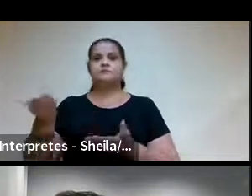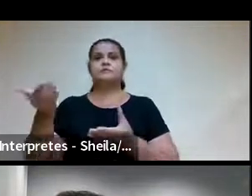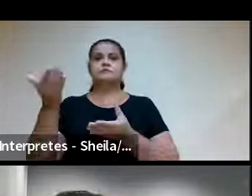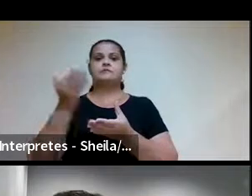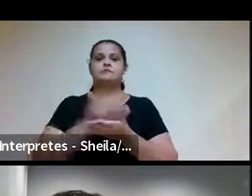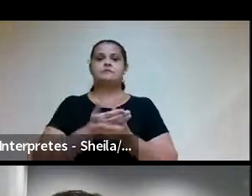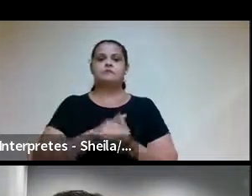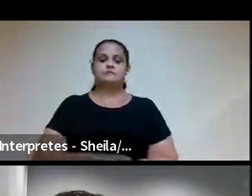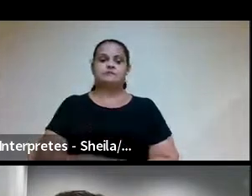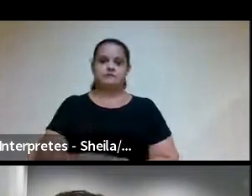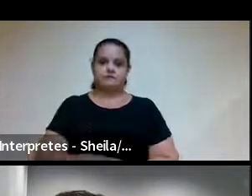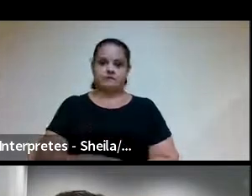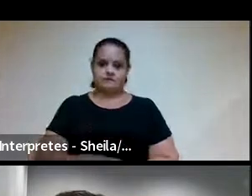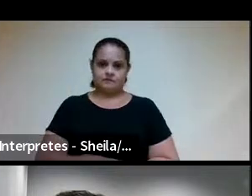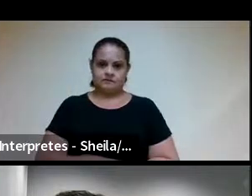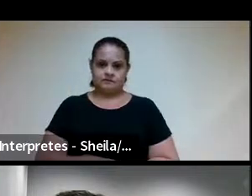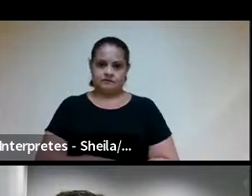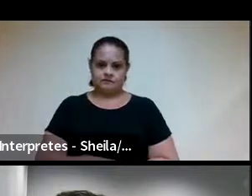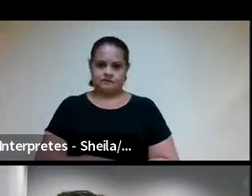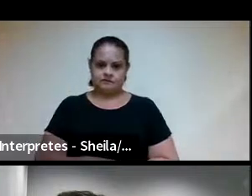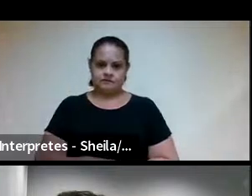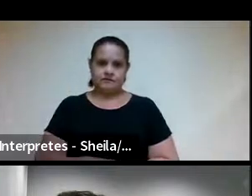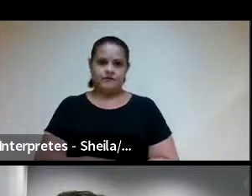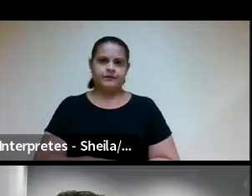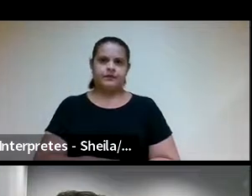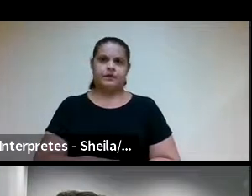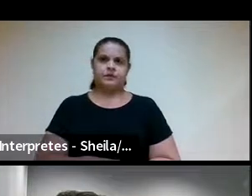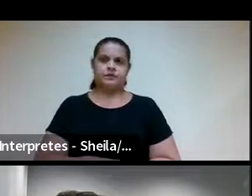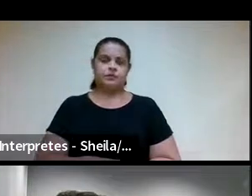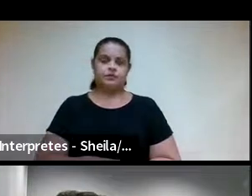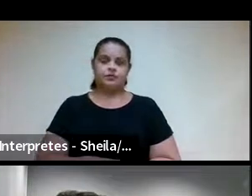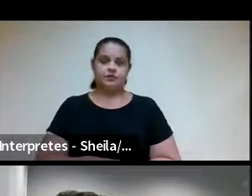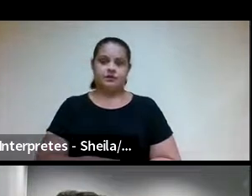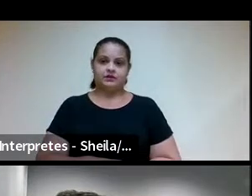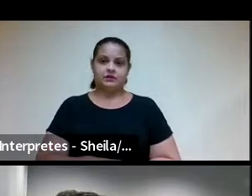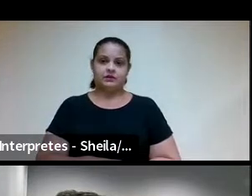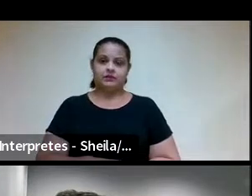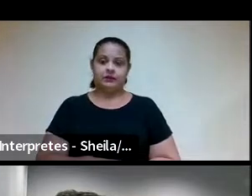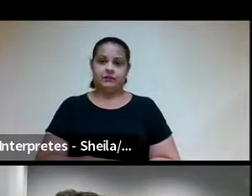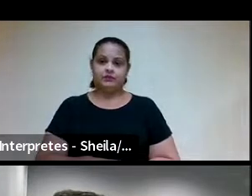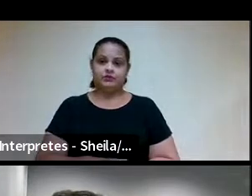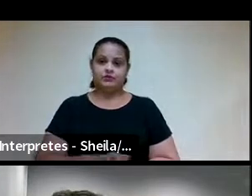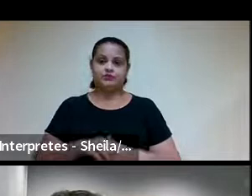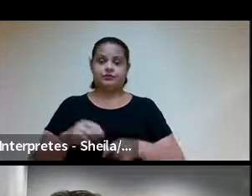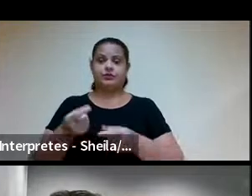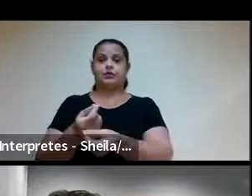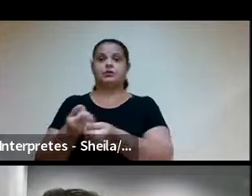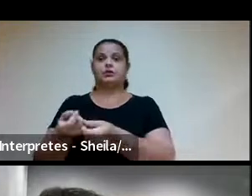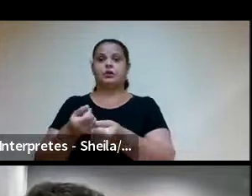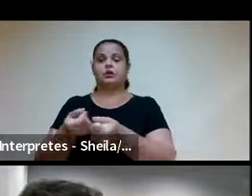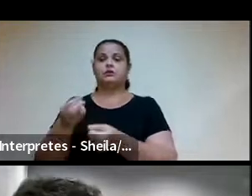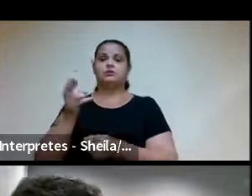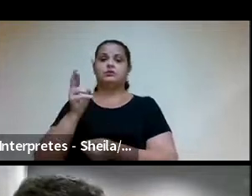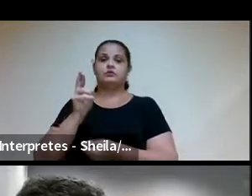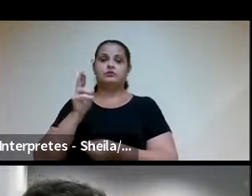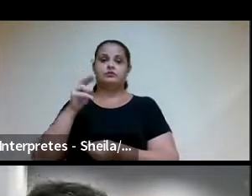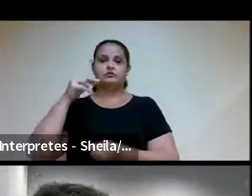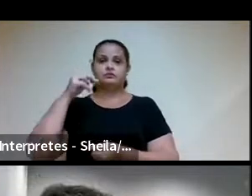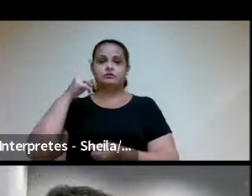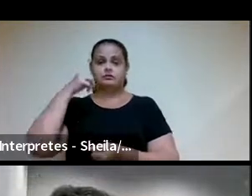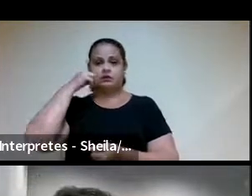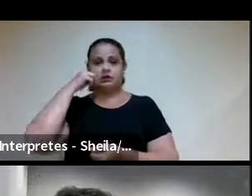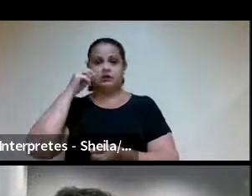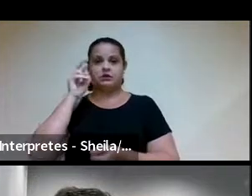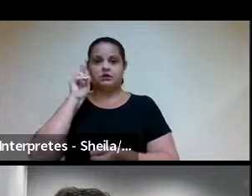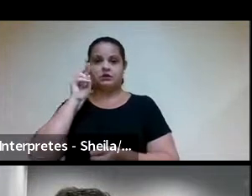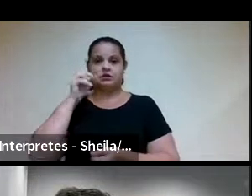processo seguinte, é o terceiro da pauta, é um recurso eleitoral de Natal. Doutora Tiziana é a relatora e tem a palavra.